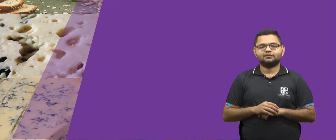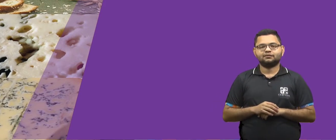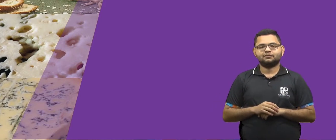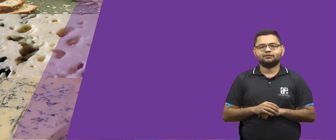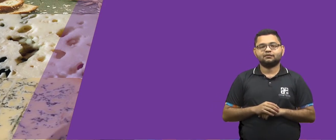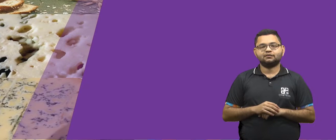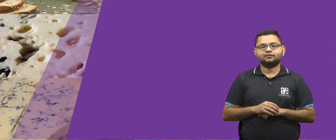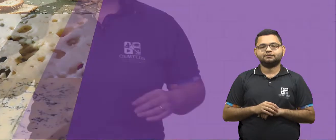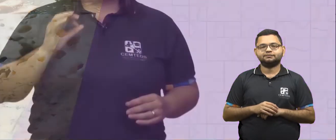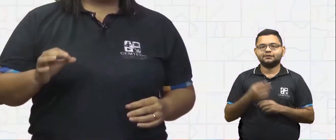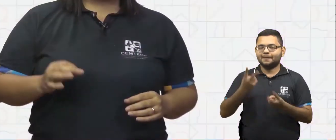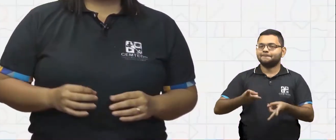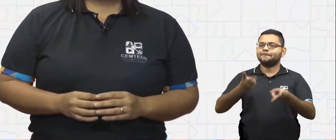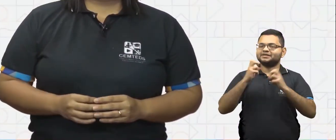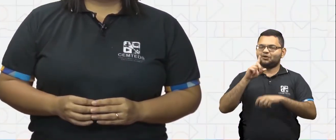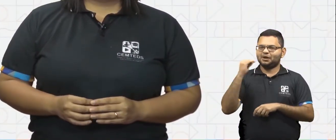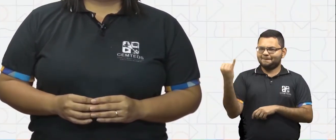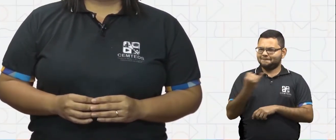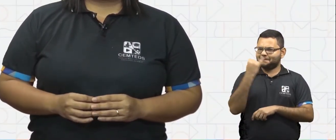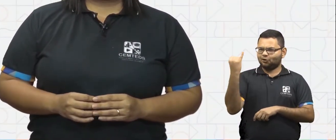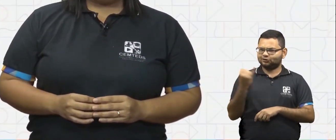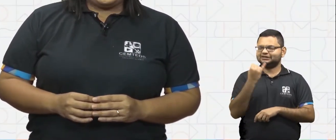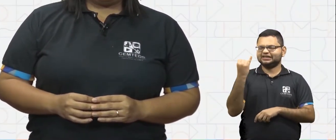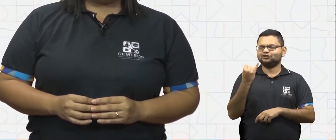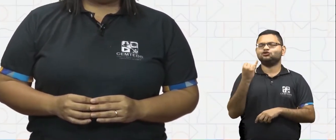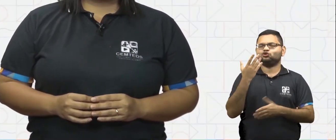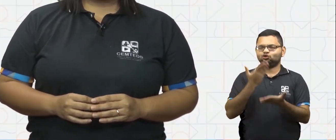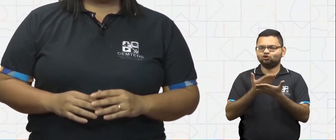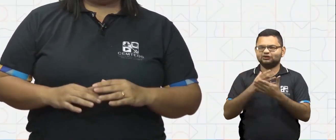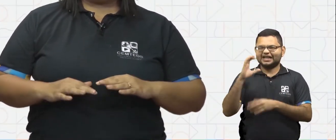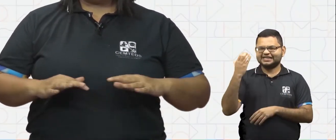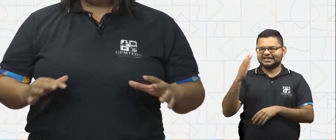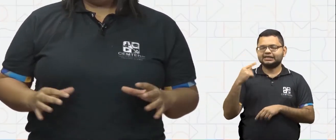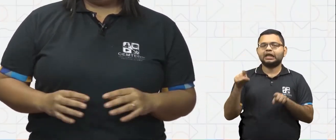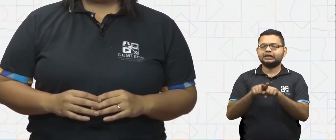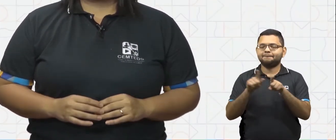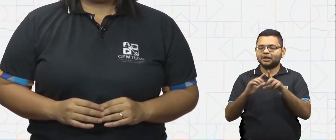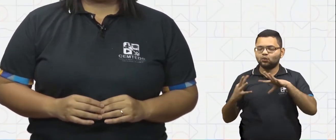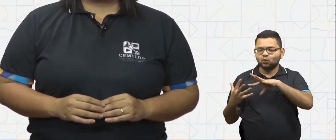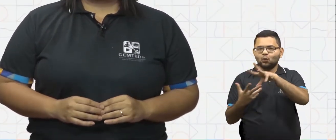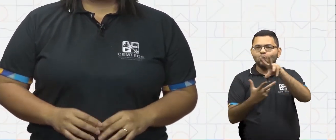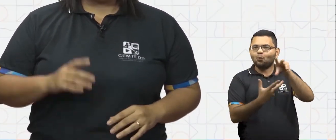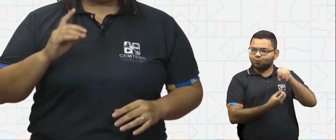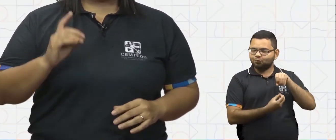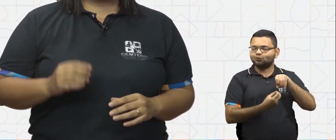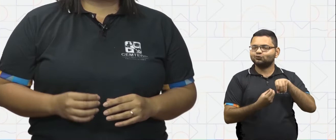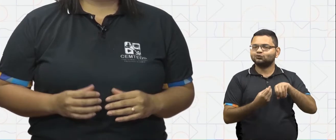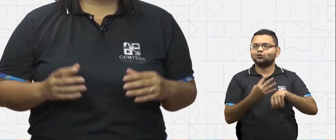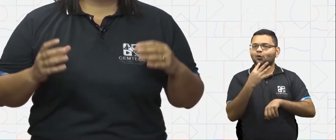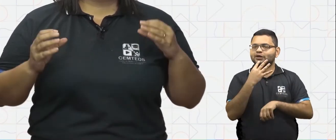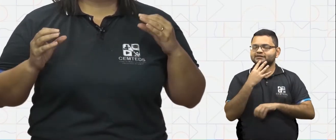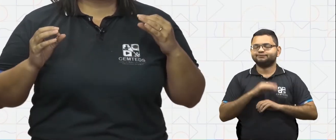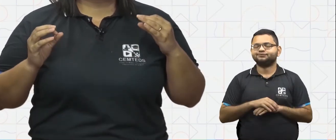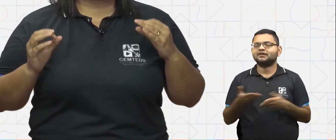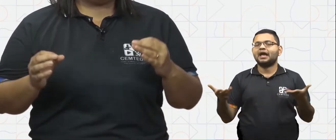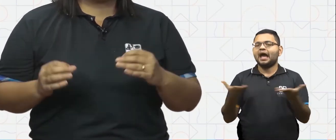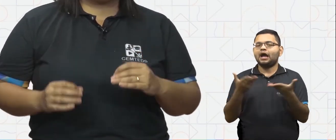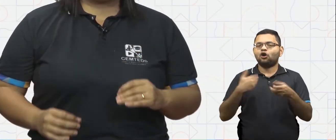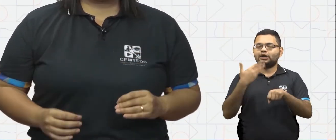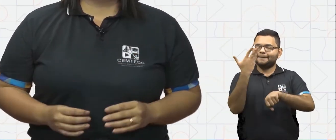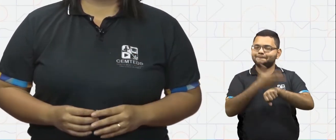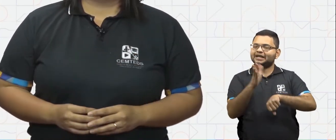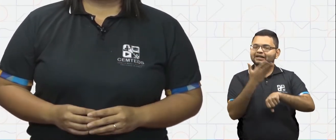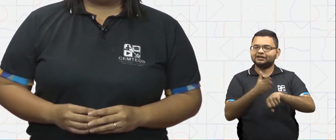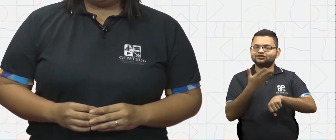e Stilton. Viu como é importante estudar ciência e conhecer o mundo que nos cerca? Agora, vamos testar